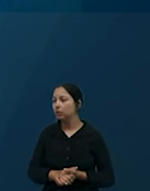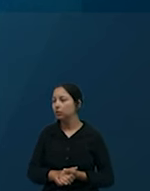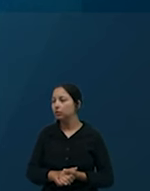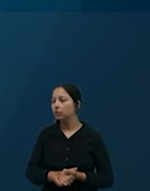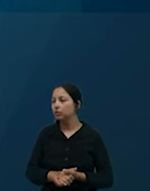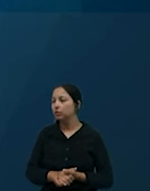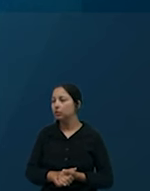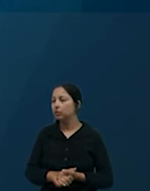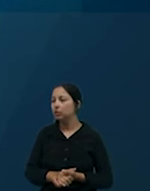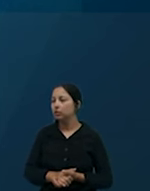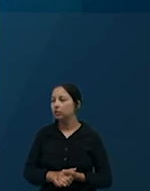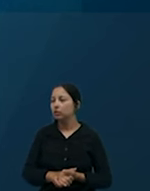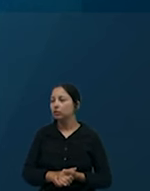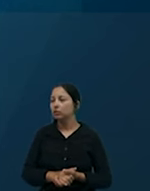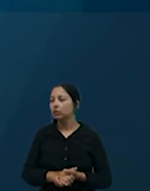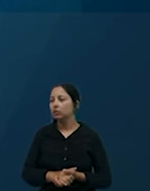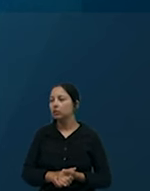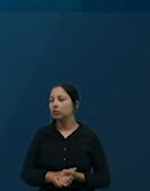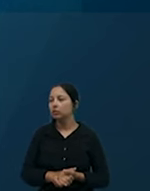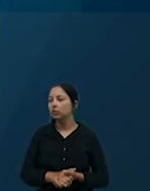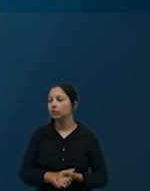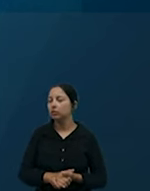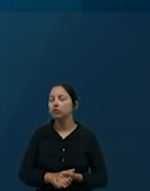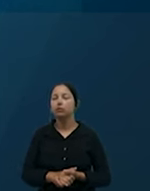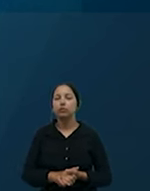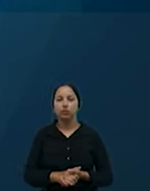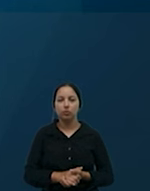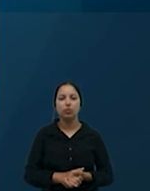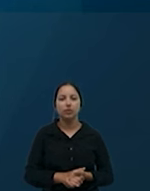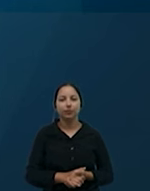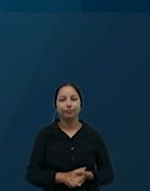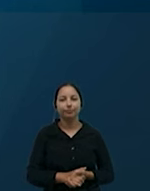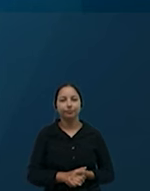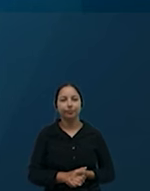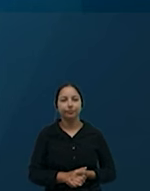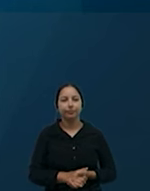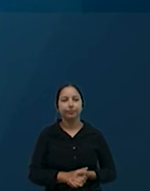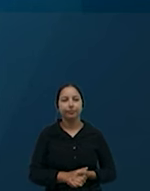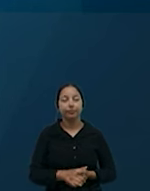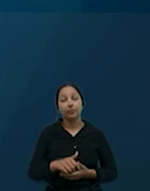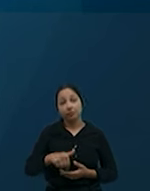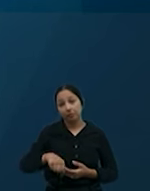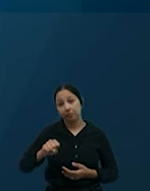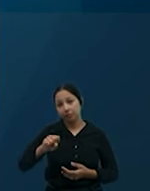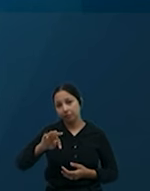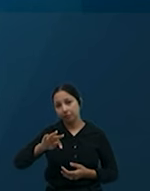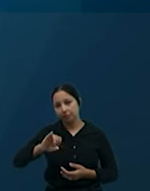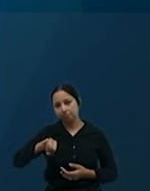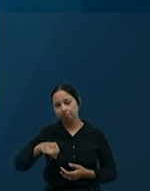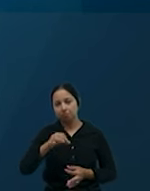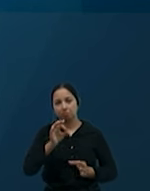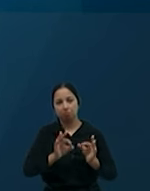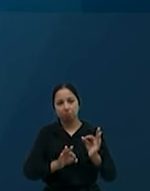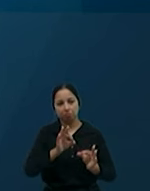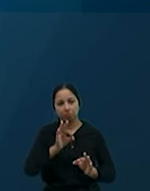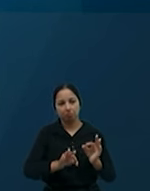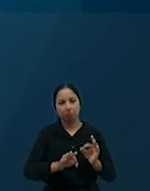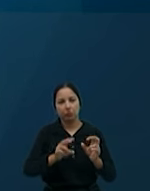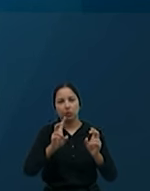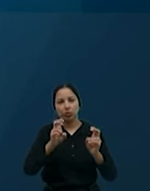prescrição intercorrente, inclusive, essa egrégia corte, ela, quando julgou a questão, num tema repetitivo,